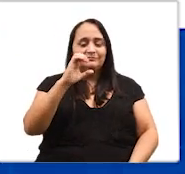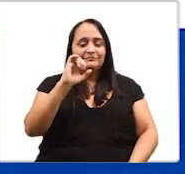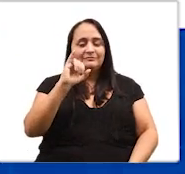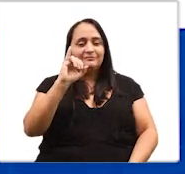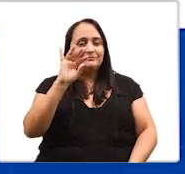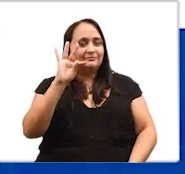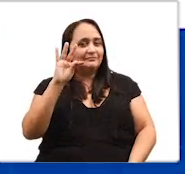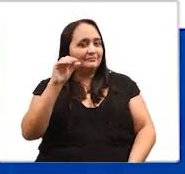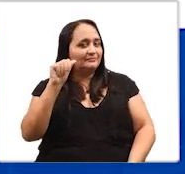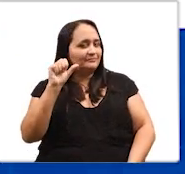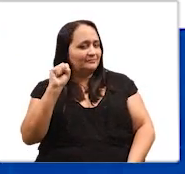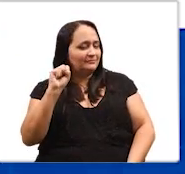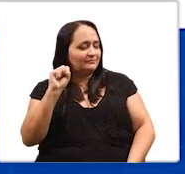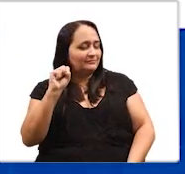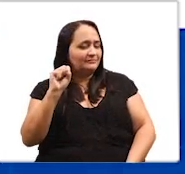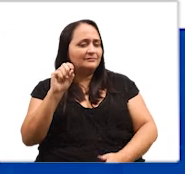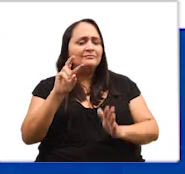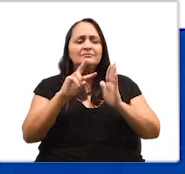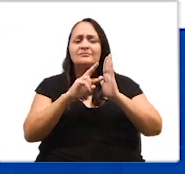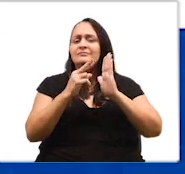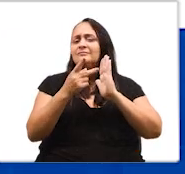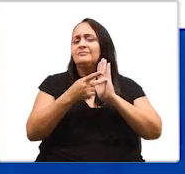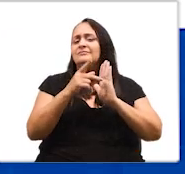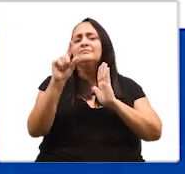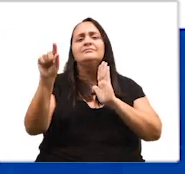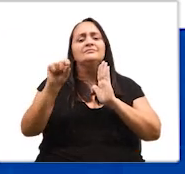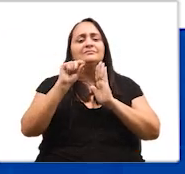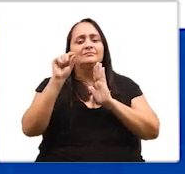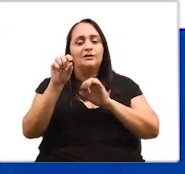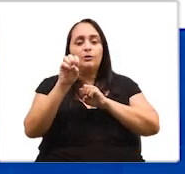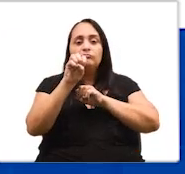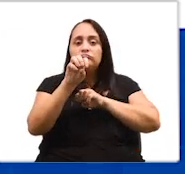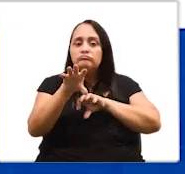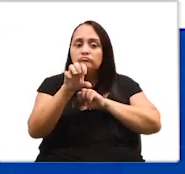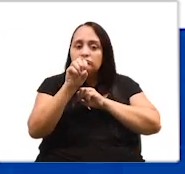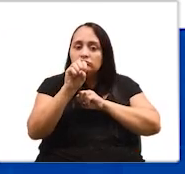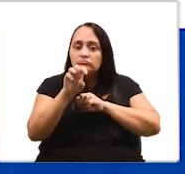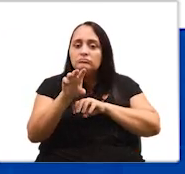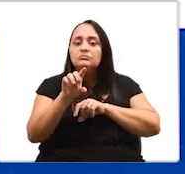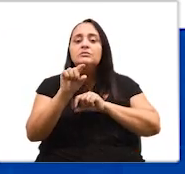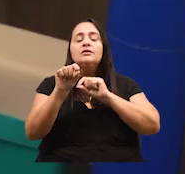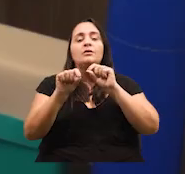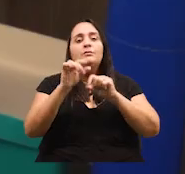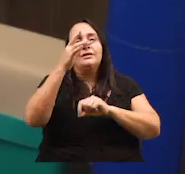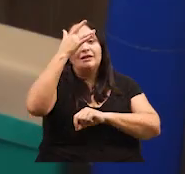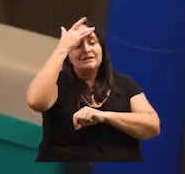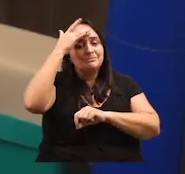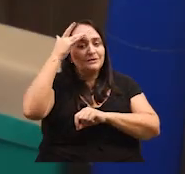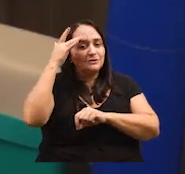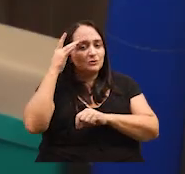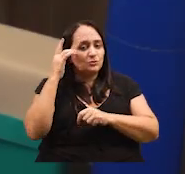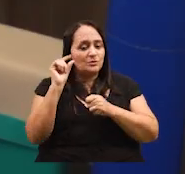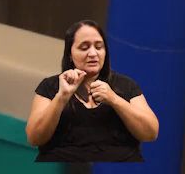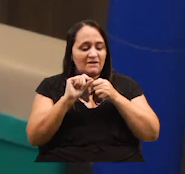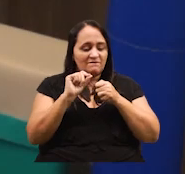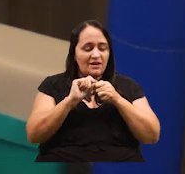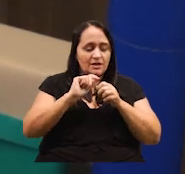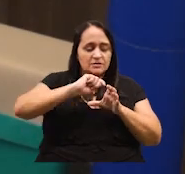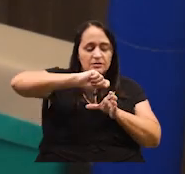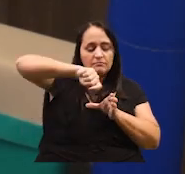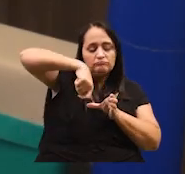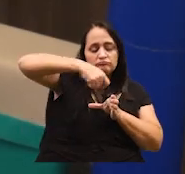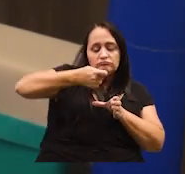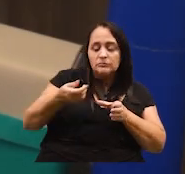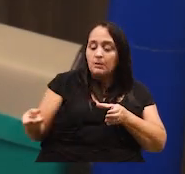a passo, realizarem ou prepararem pratos de comida. Com certeza, você já